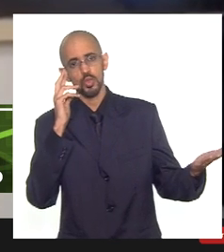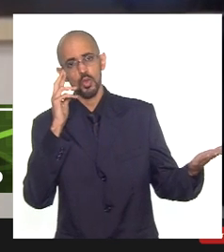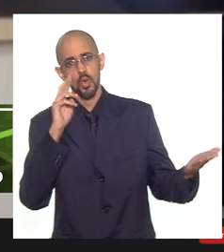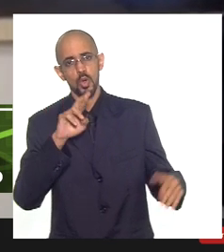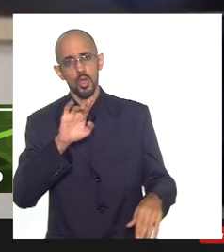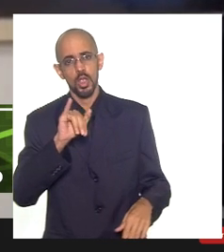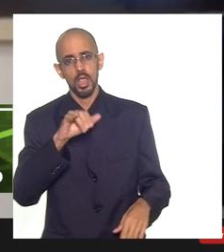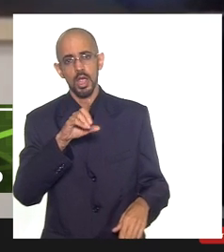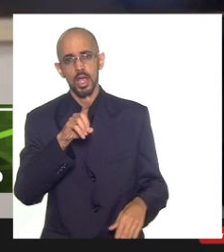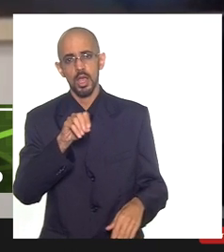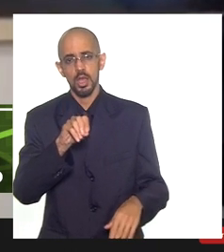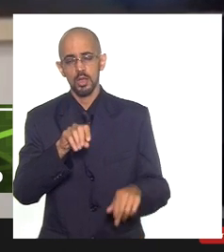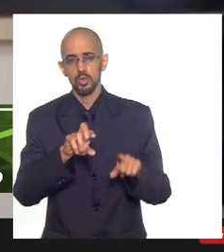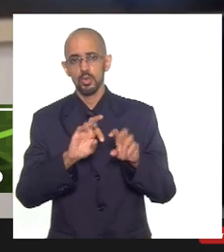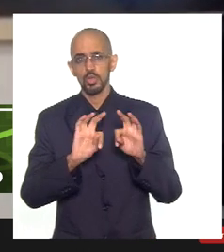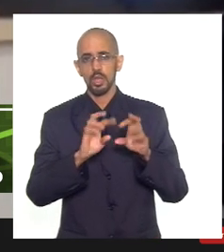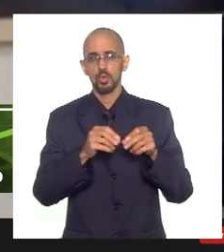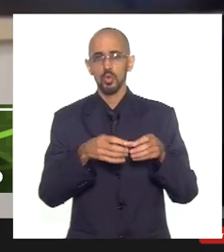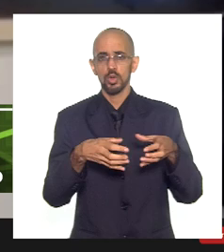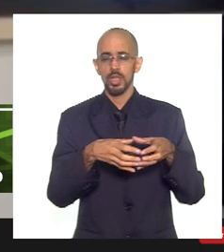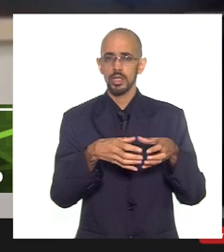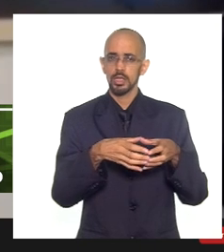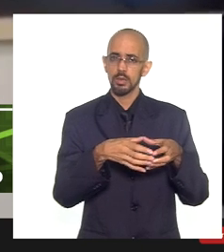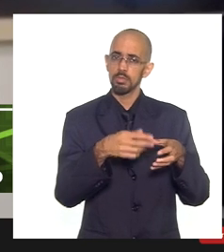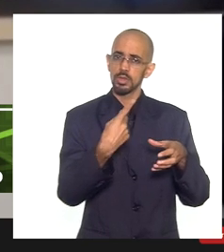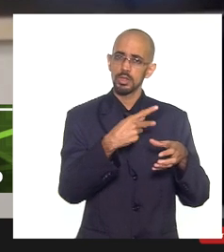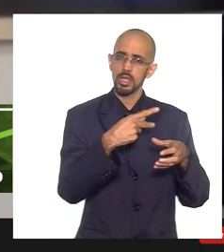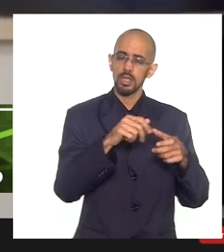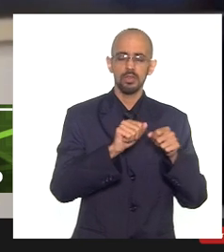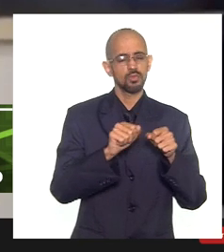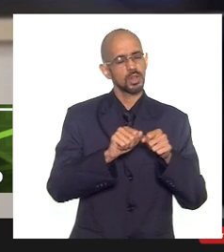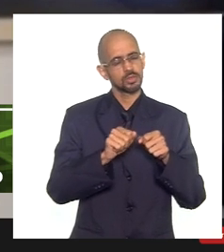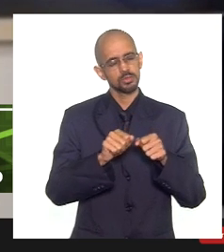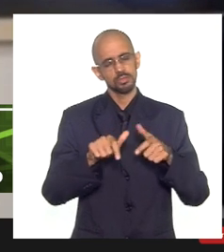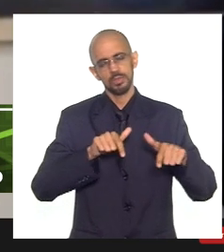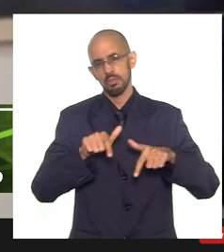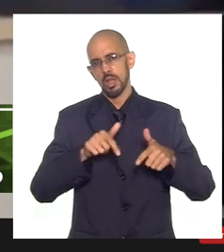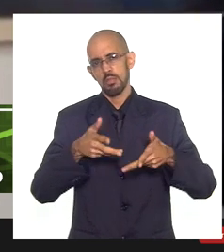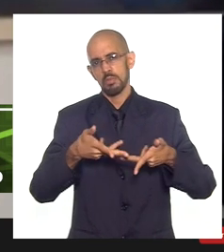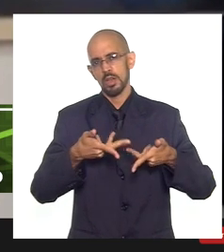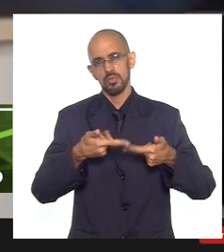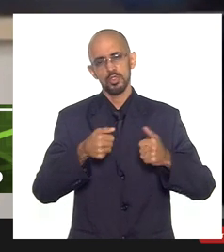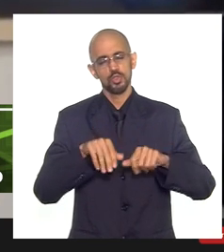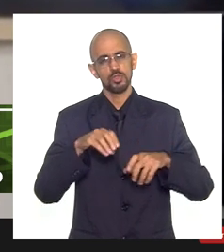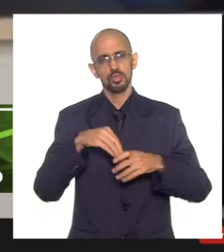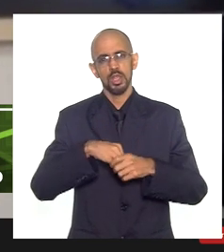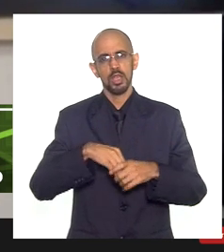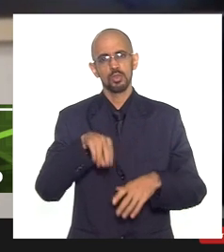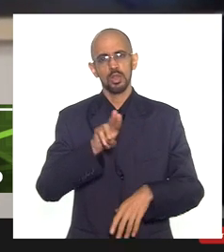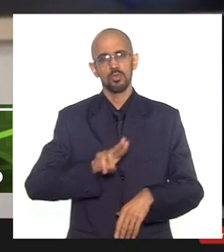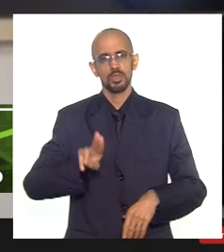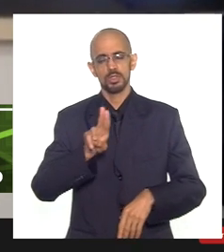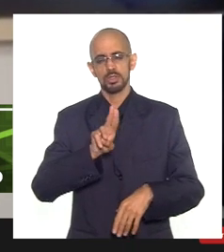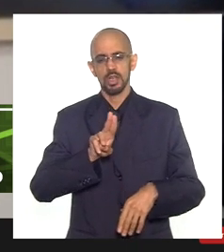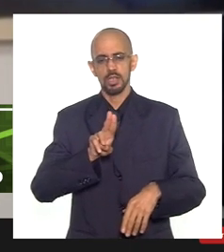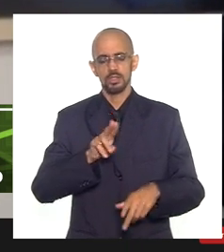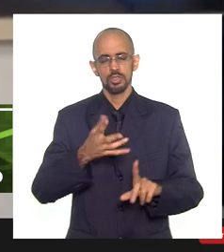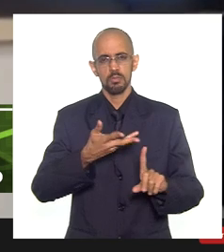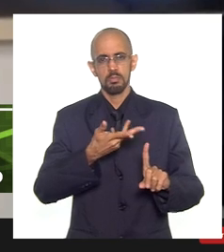e toda a sua equipe que vem fazendo um trabalho sensacional na UERJ e que merece